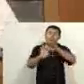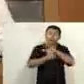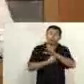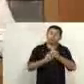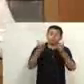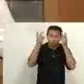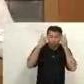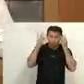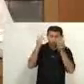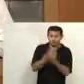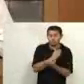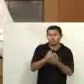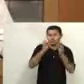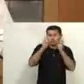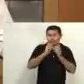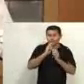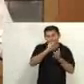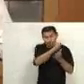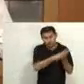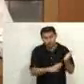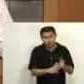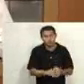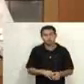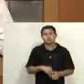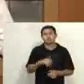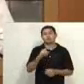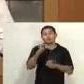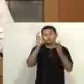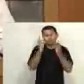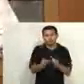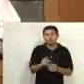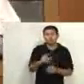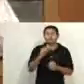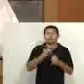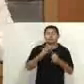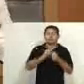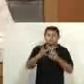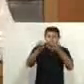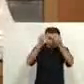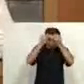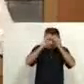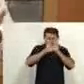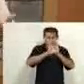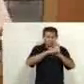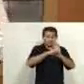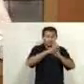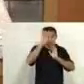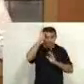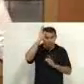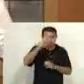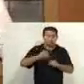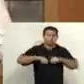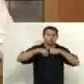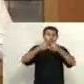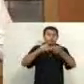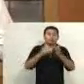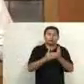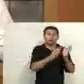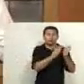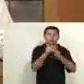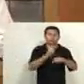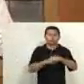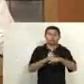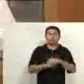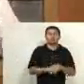Com certeza, a partir da resolução desses exercícios, né, com certeza a gente vai fixar os conceitos teóricos que foram dados até esse momento da